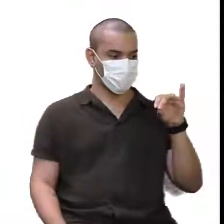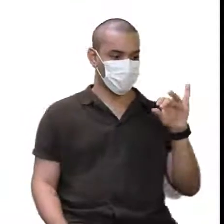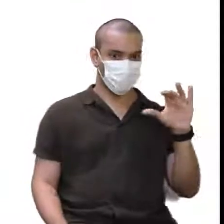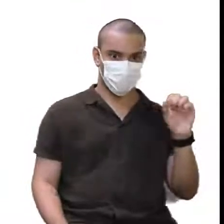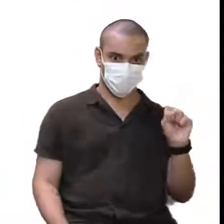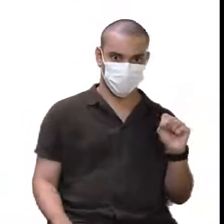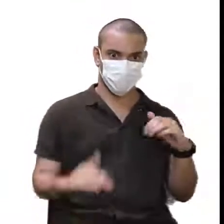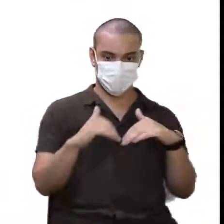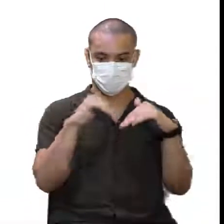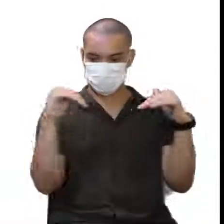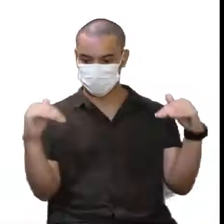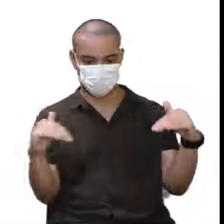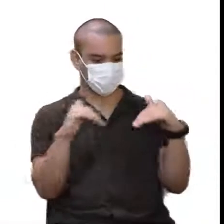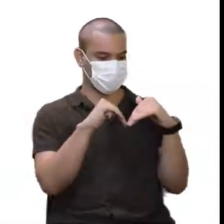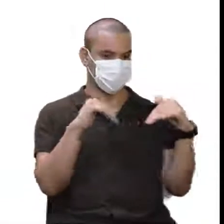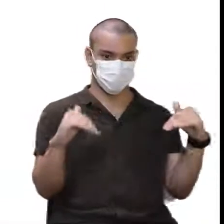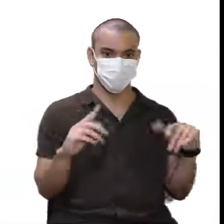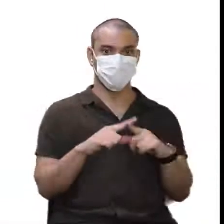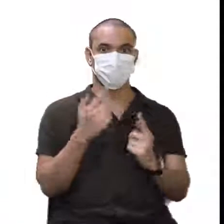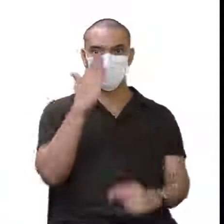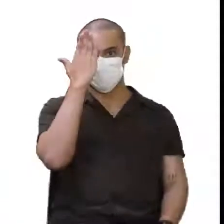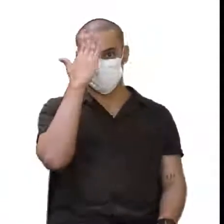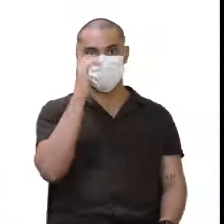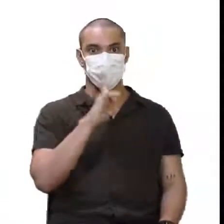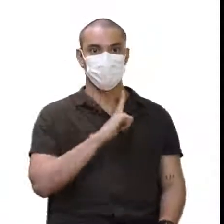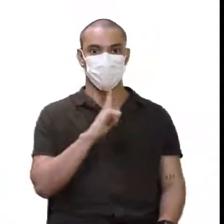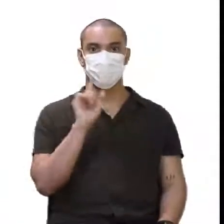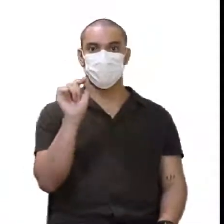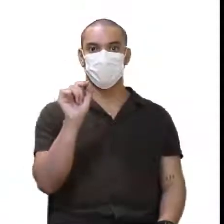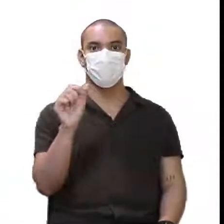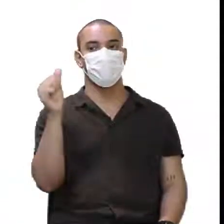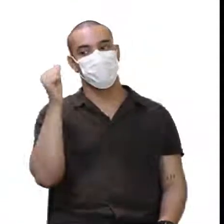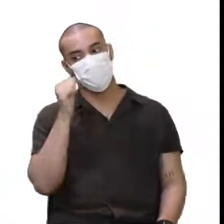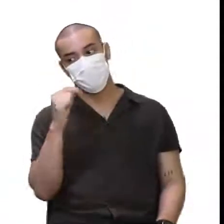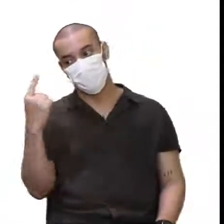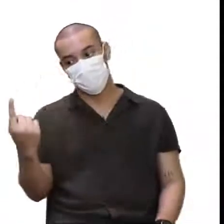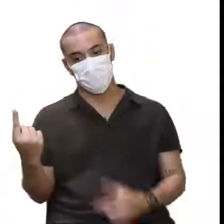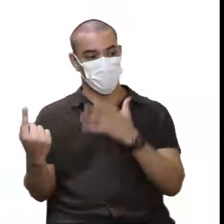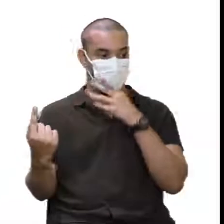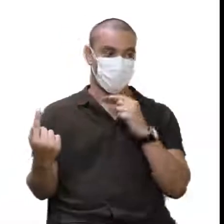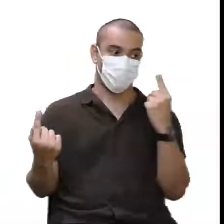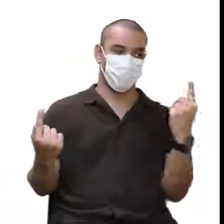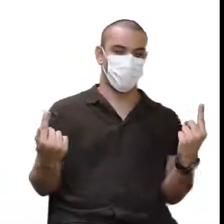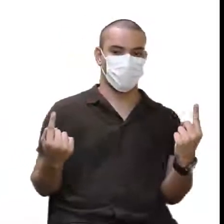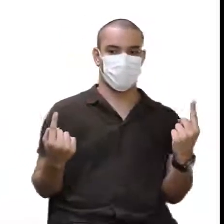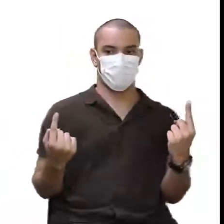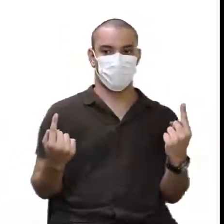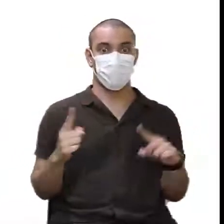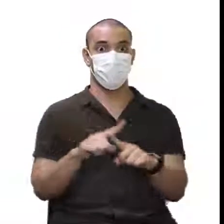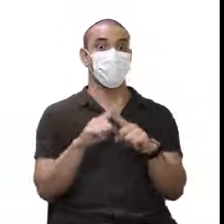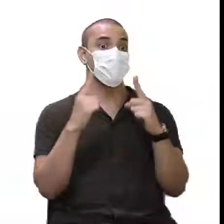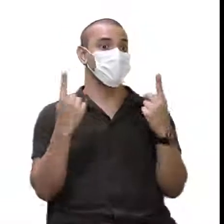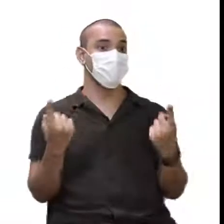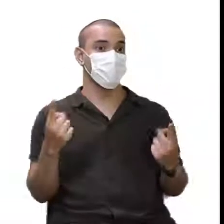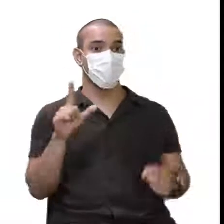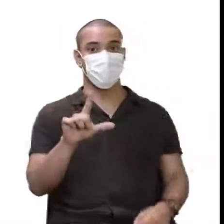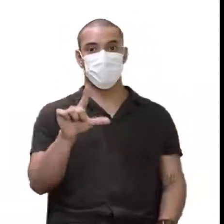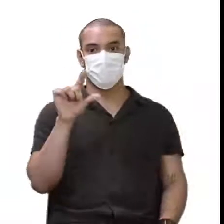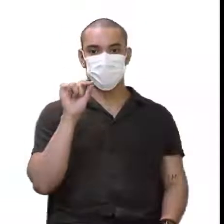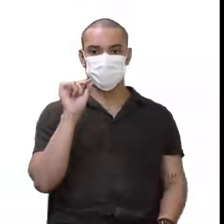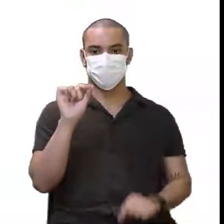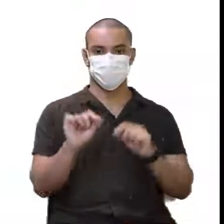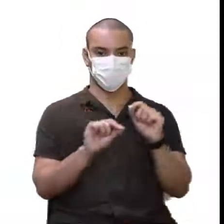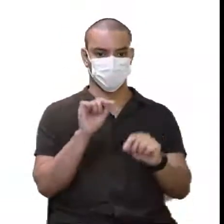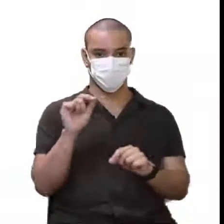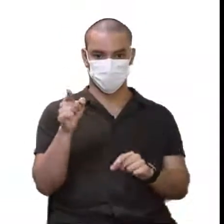sexo separado, ou seja, vai produzir estruturas masculinas num indivíduo e estrutura feminina num outro indivíduo. Só que ele escolheu a